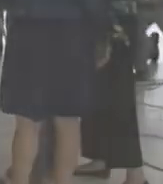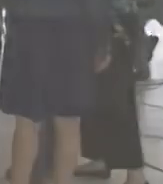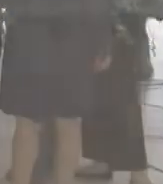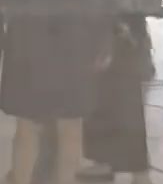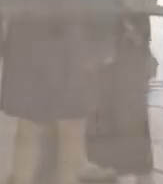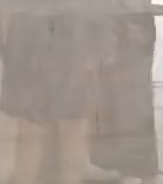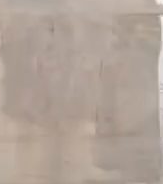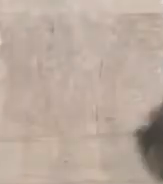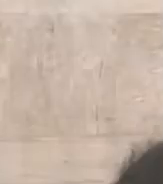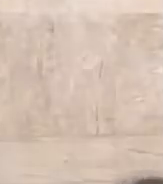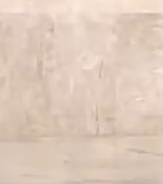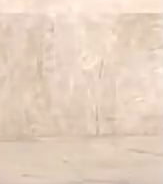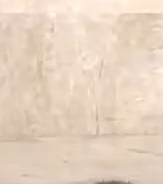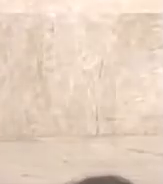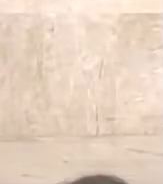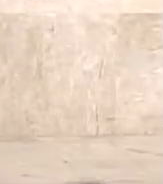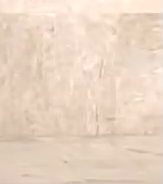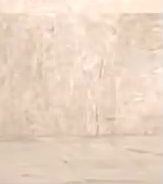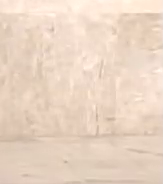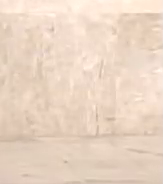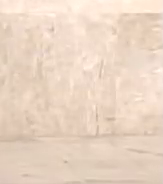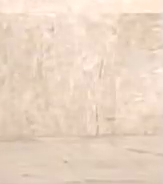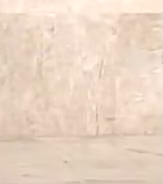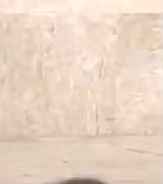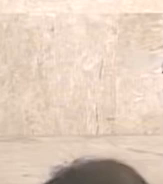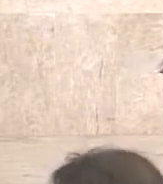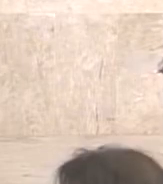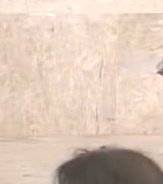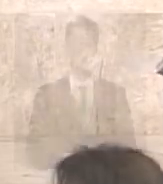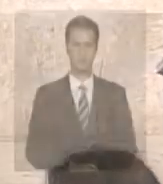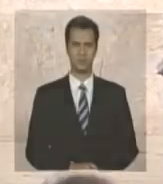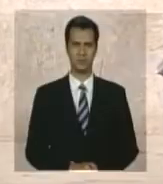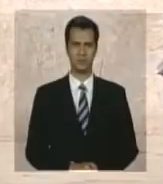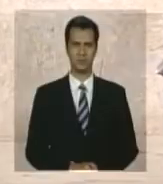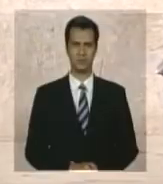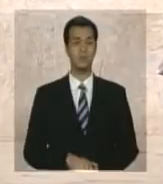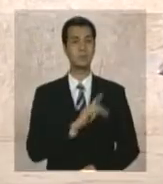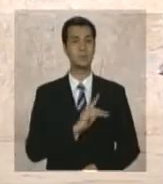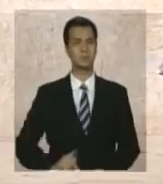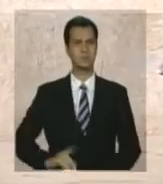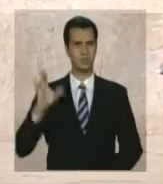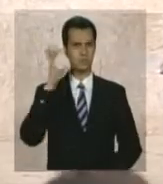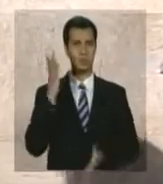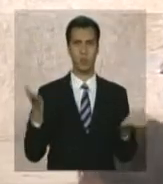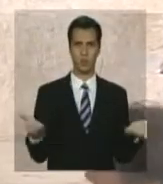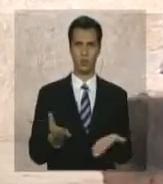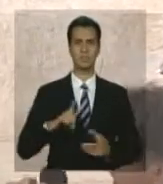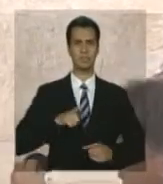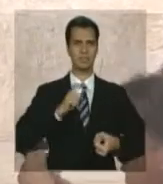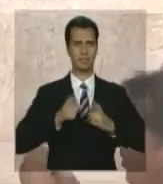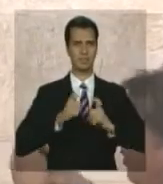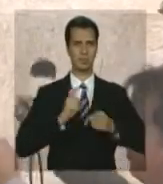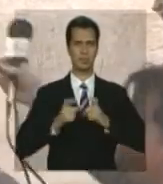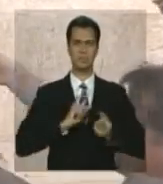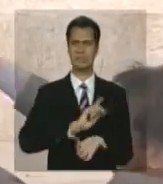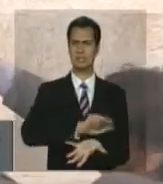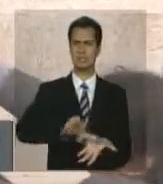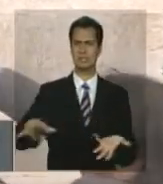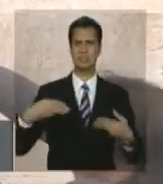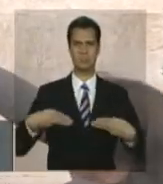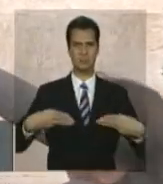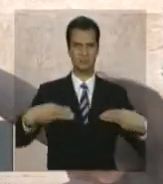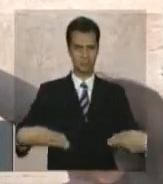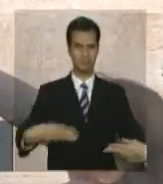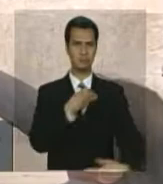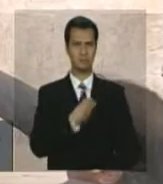A presidenta Dilma Rousseff começou hoje uma série de encontros com ministros de todas as áreas do governo. A intenção é fazer uma